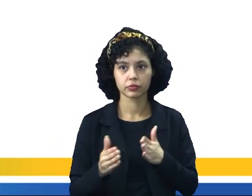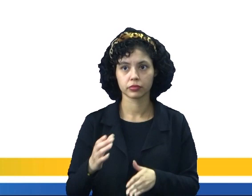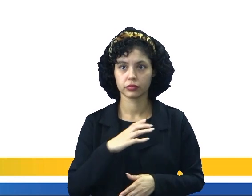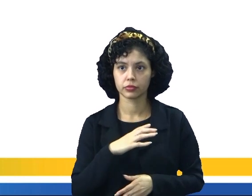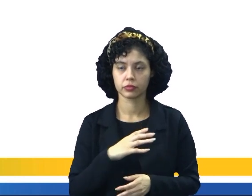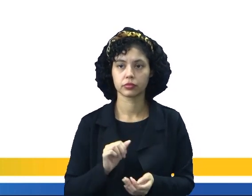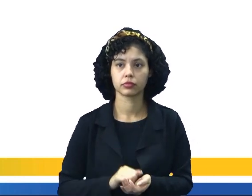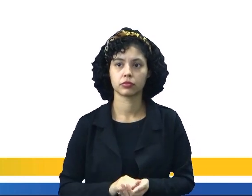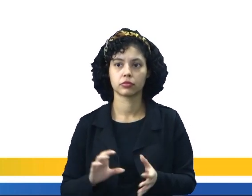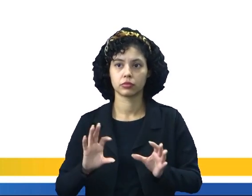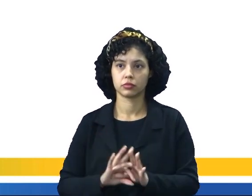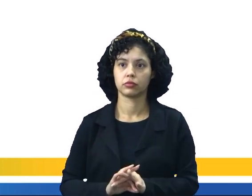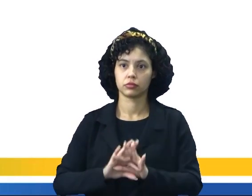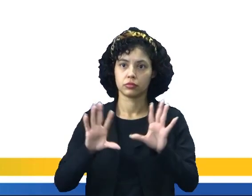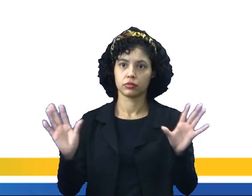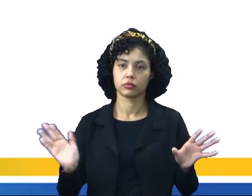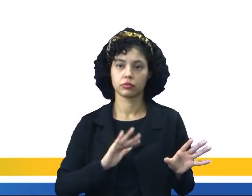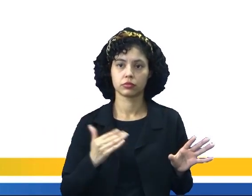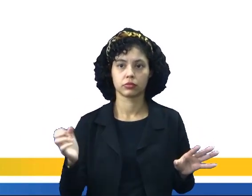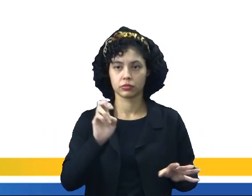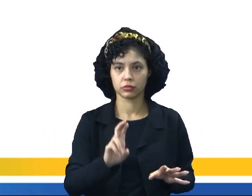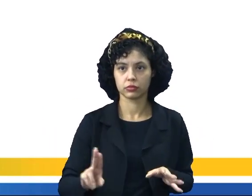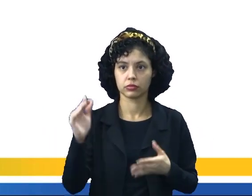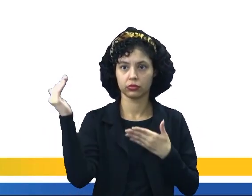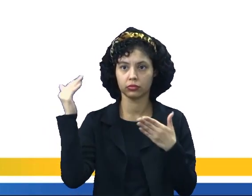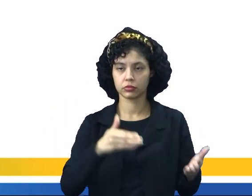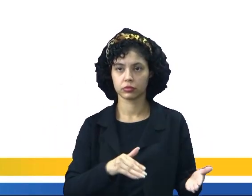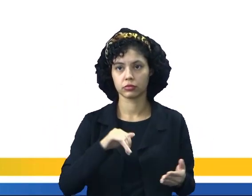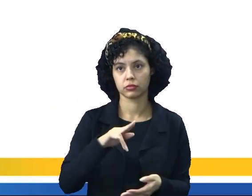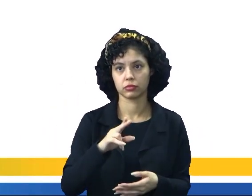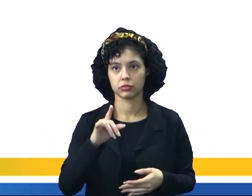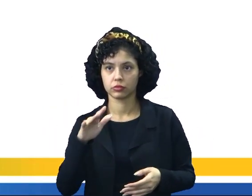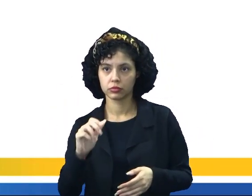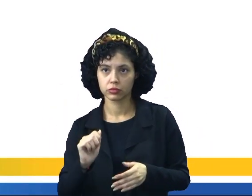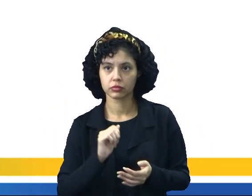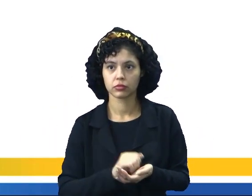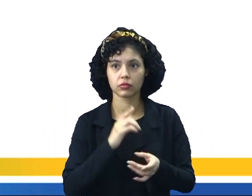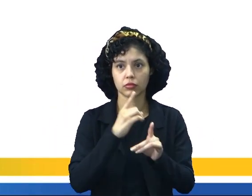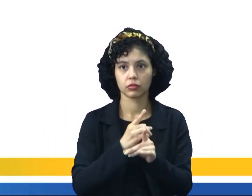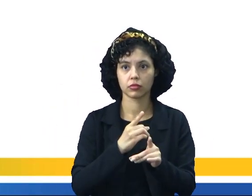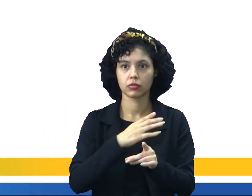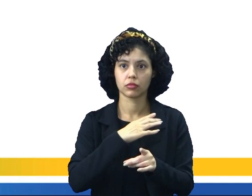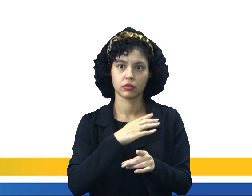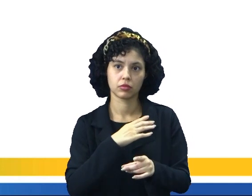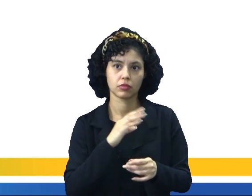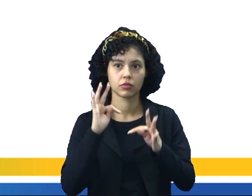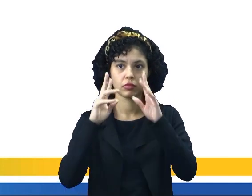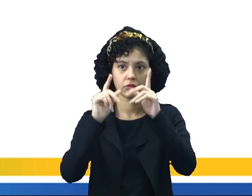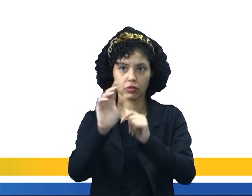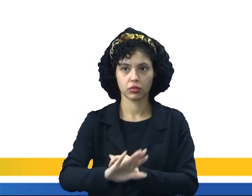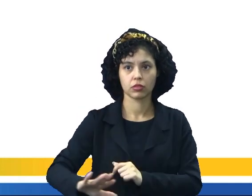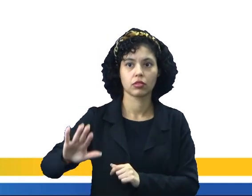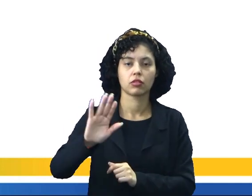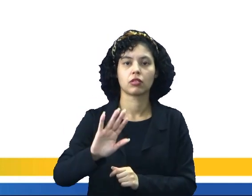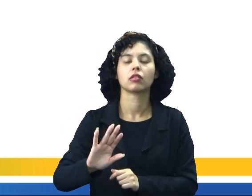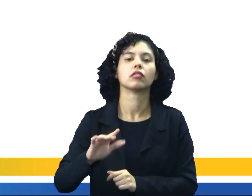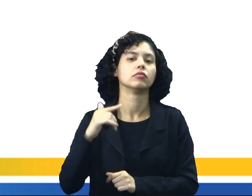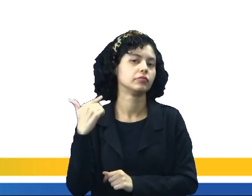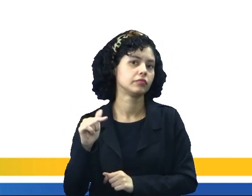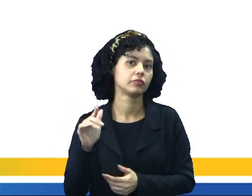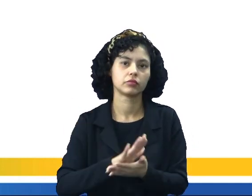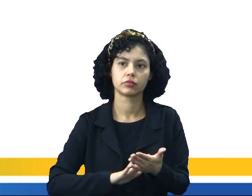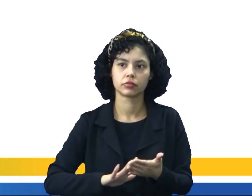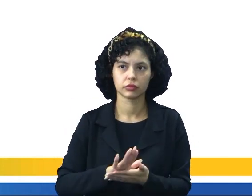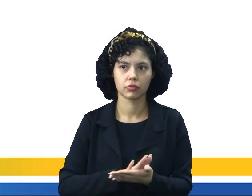parte das cidades maias foram abandonadas. E quando os europeus chegaram à Mesoamérica, encontraram essas cidades totais